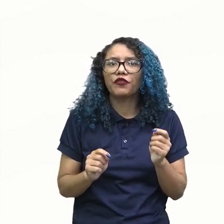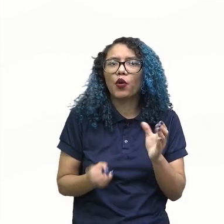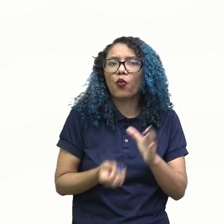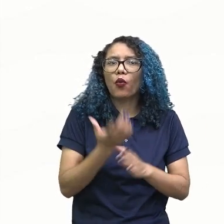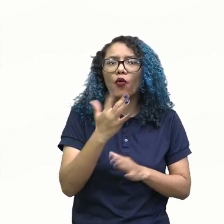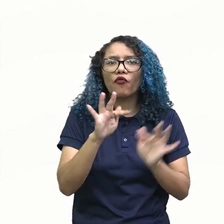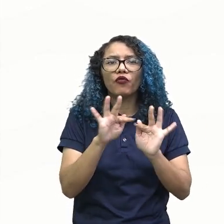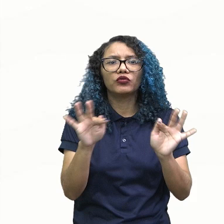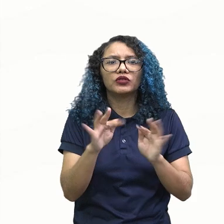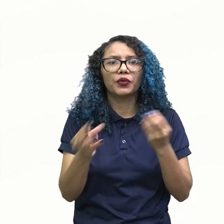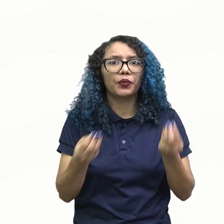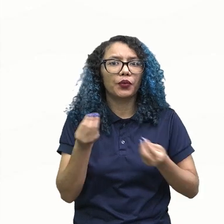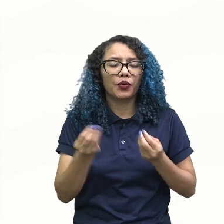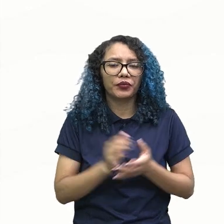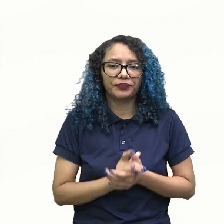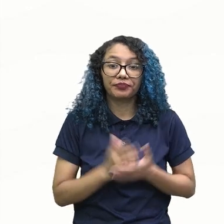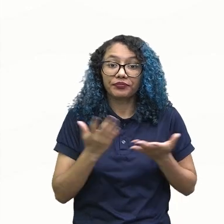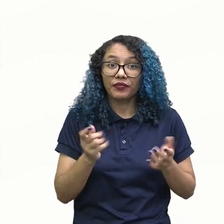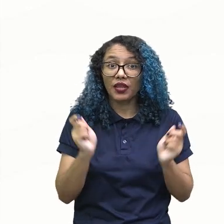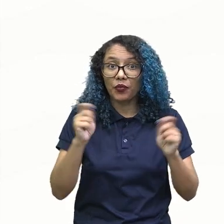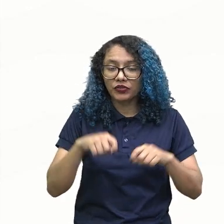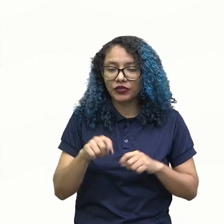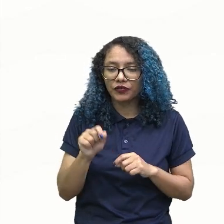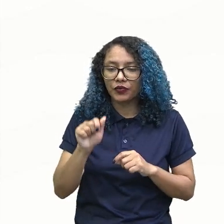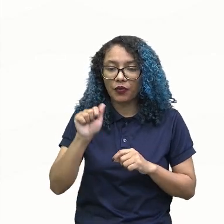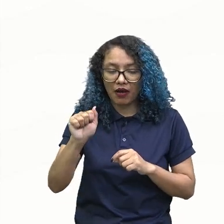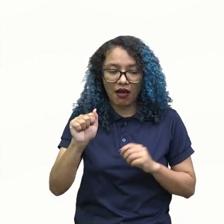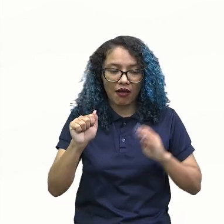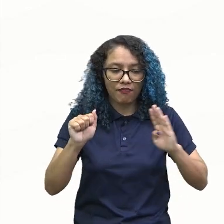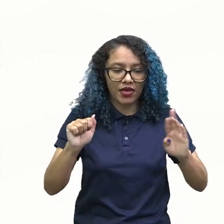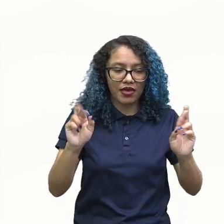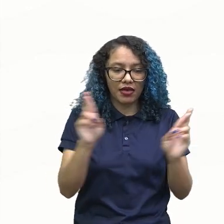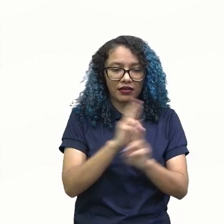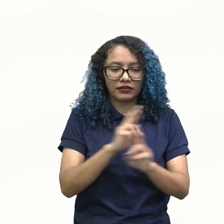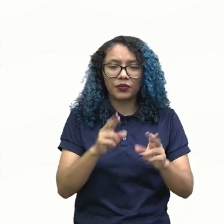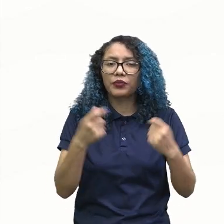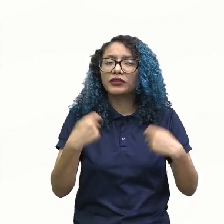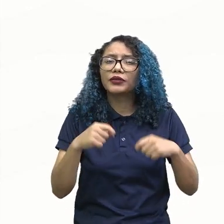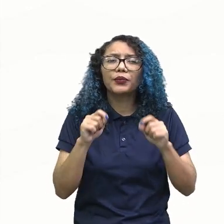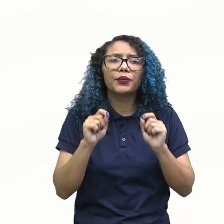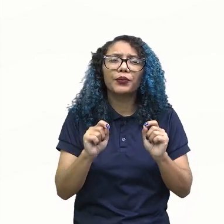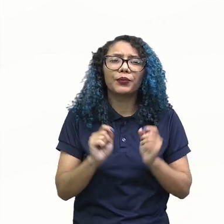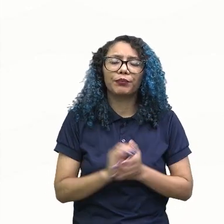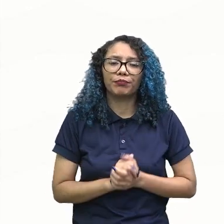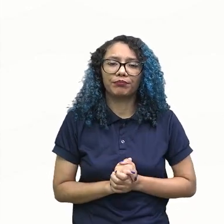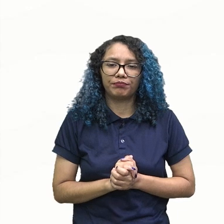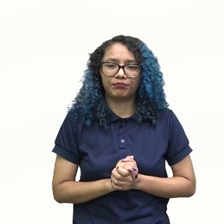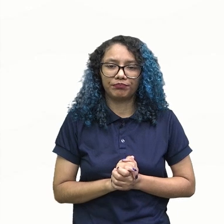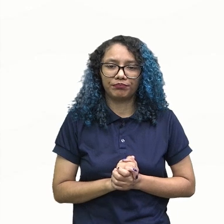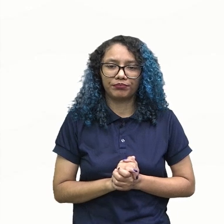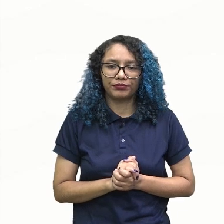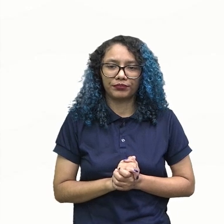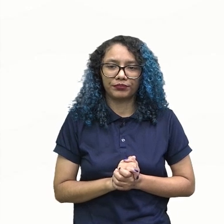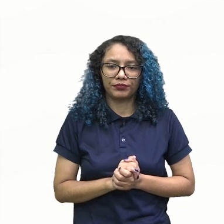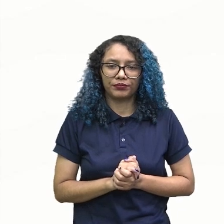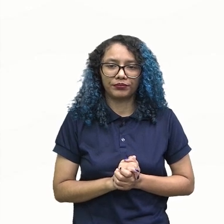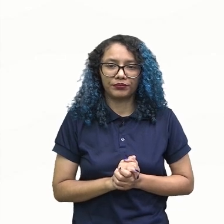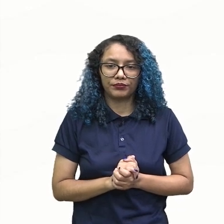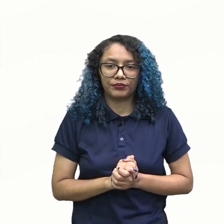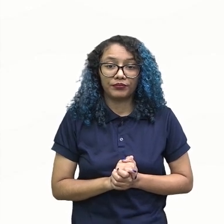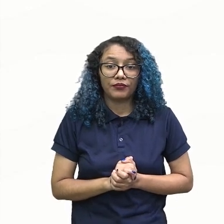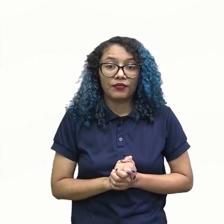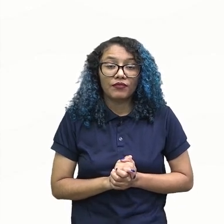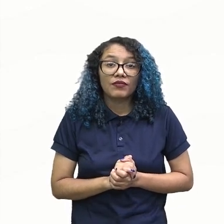Primeiro, para que o conjunto A converse com o conjunto B, é preciso ali que tenha uma relação, que tenha ali